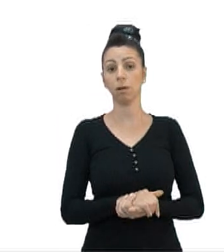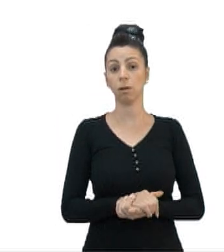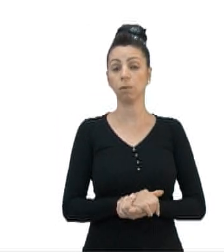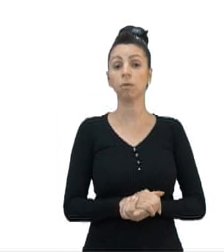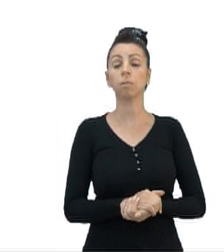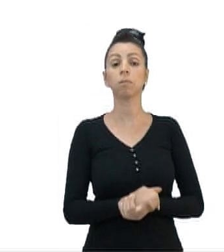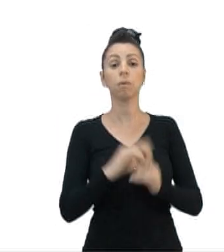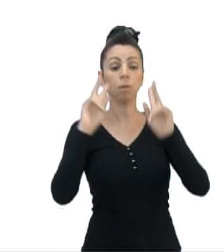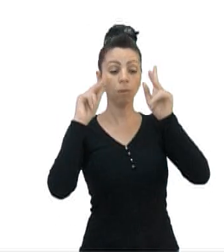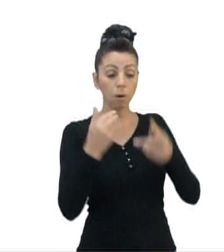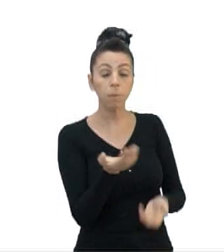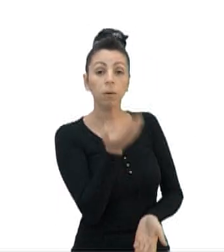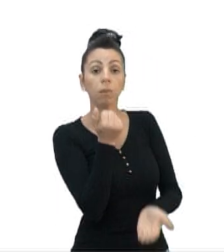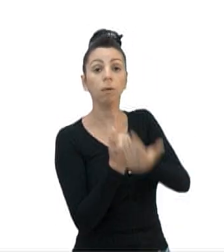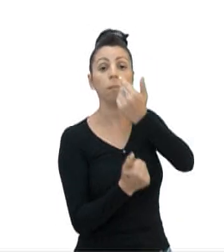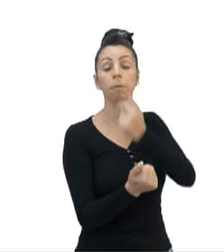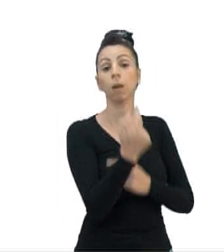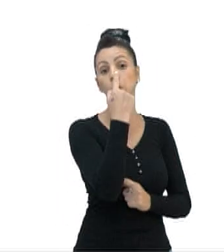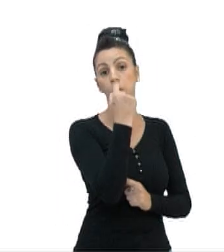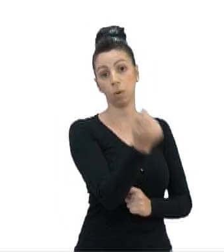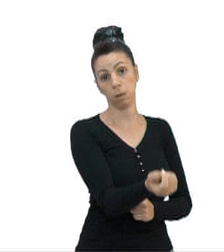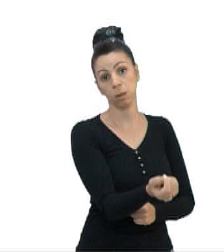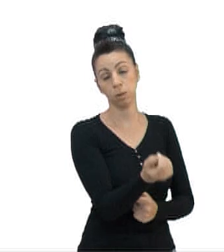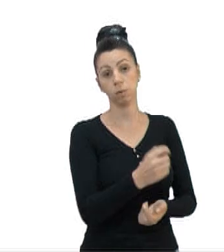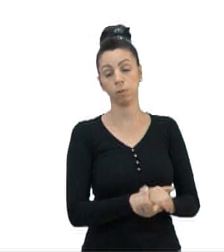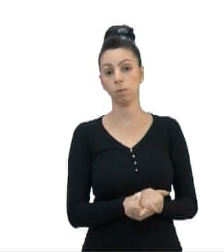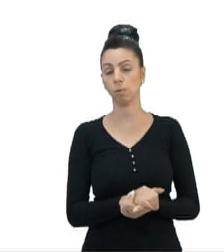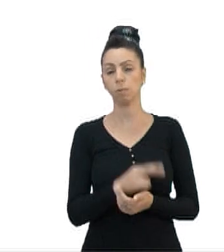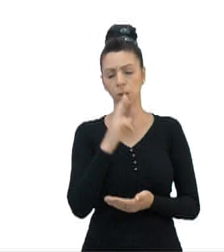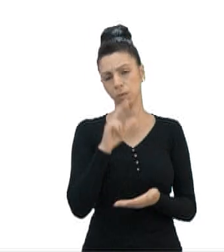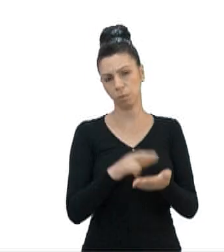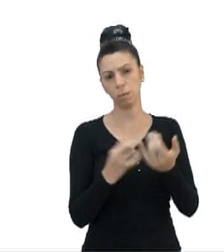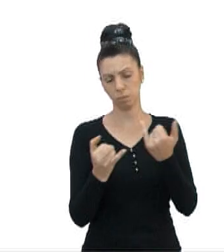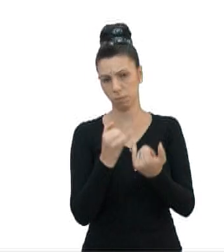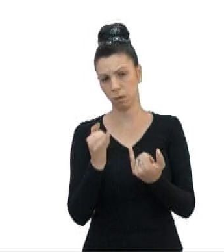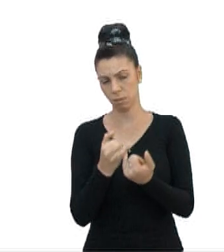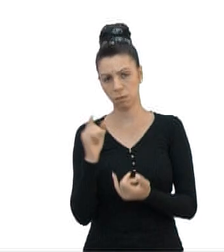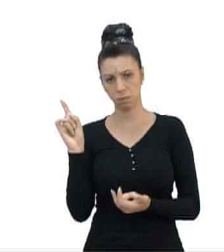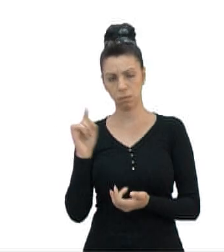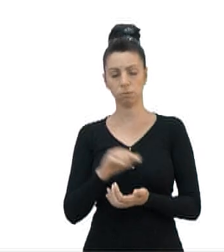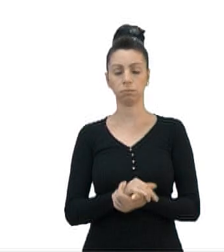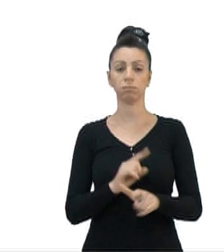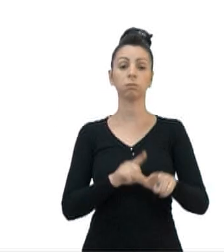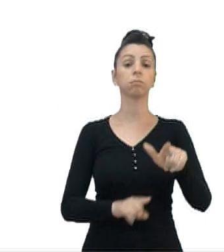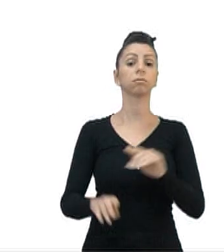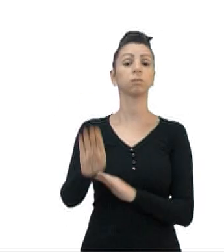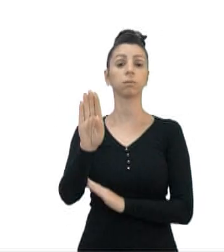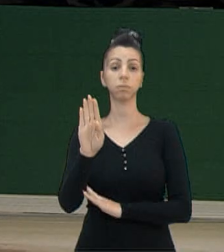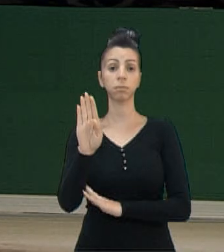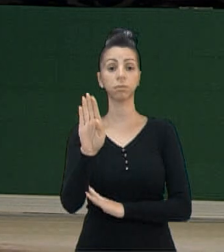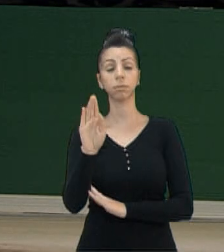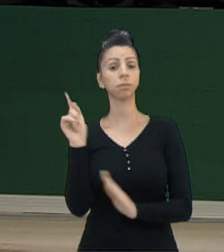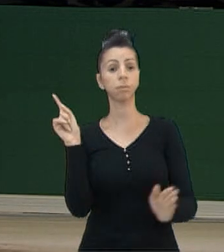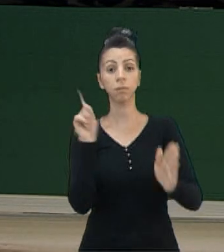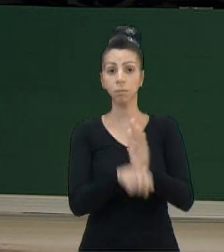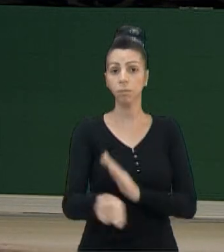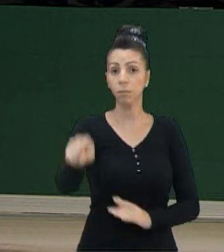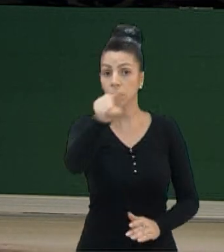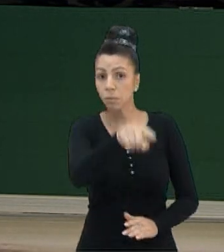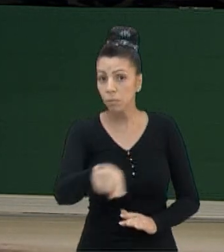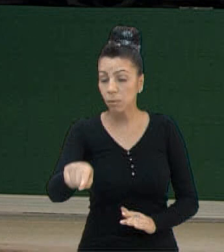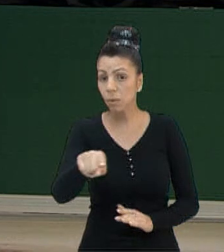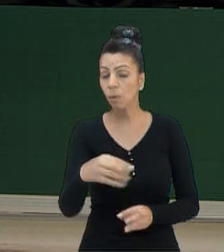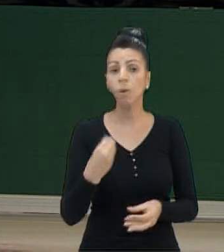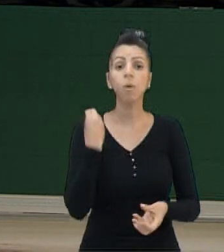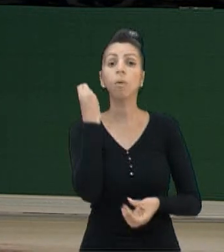catando lixos, se alimentando do lixo, uma resposta parecida. Na letra B, eu perguntei para você como que o eu